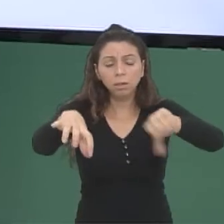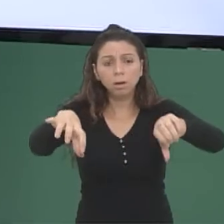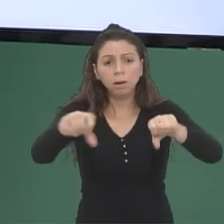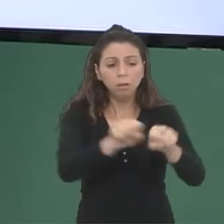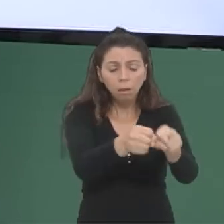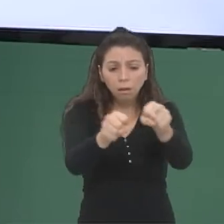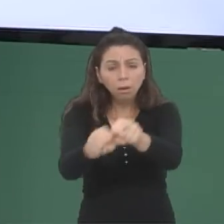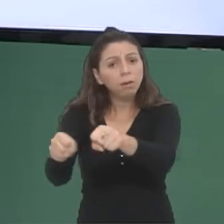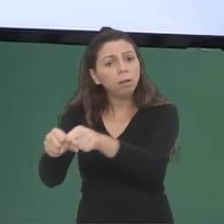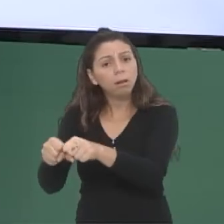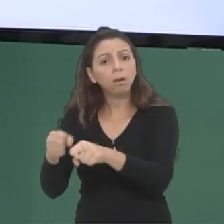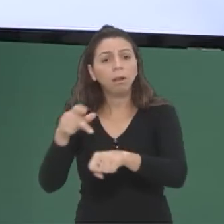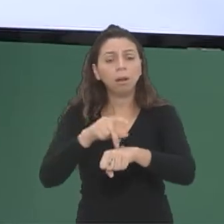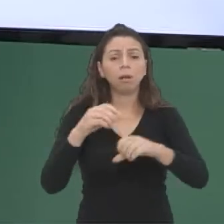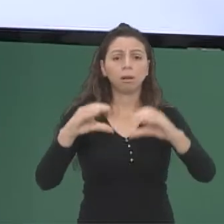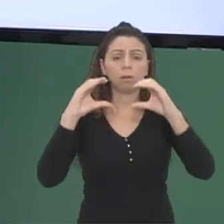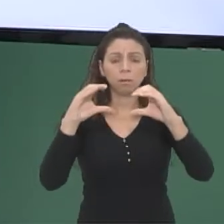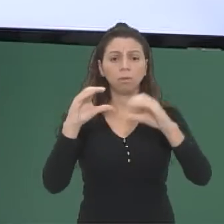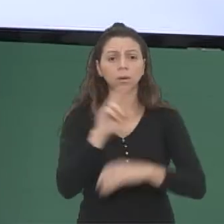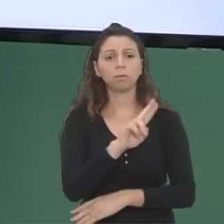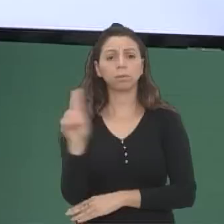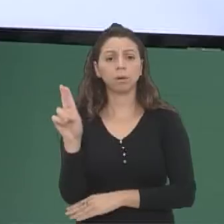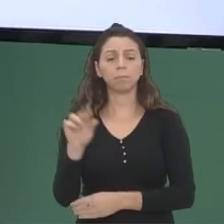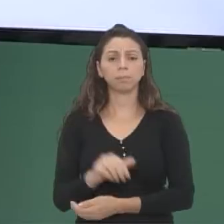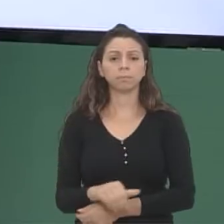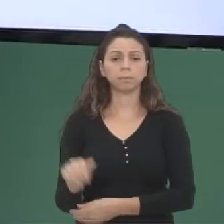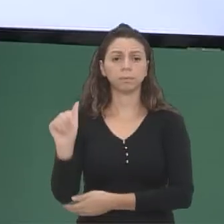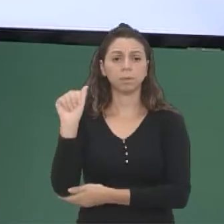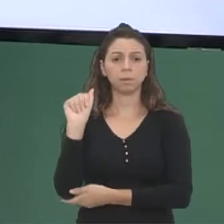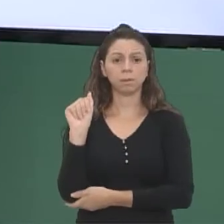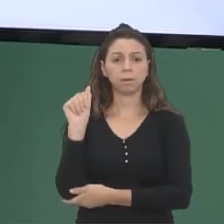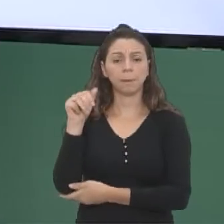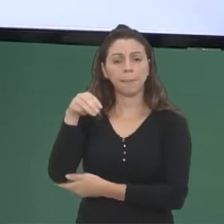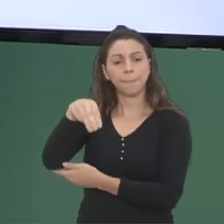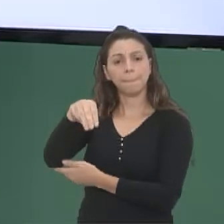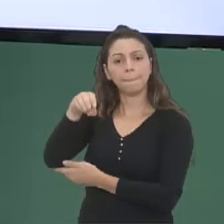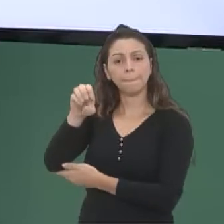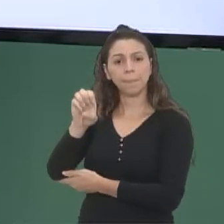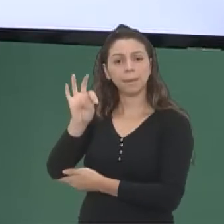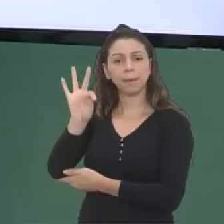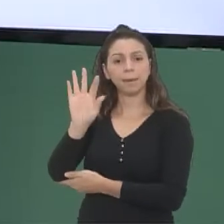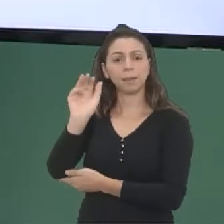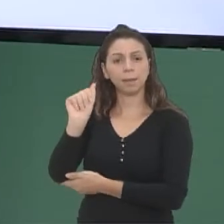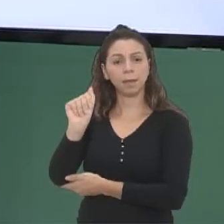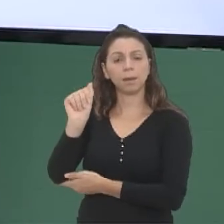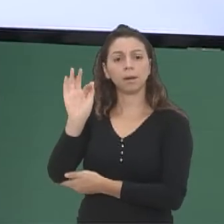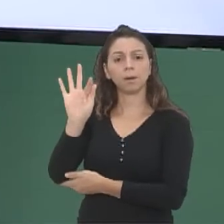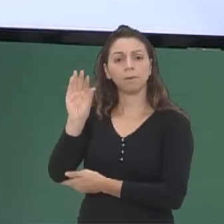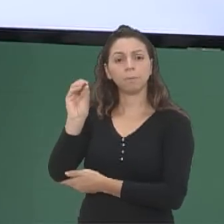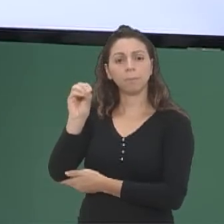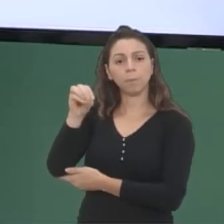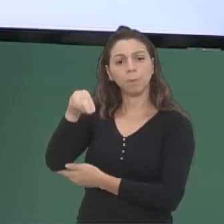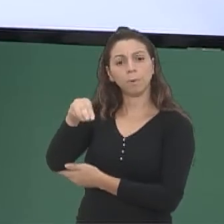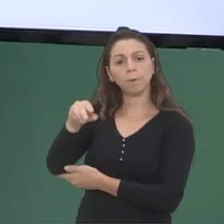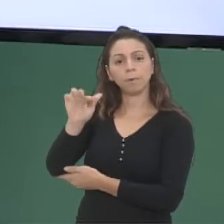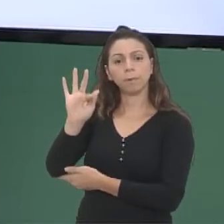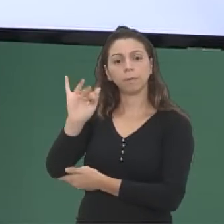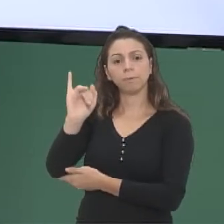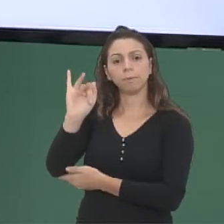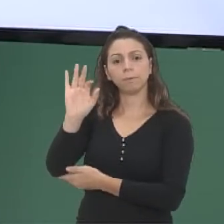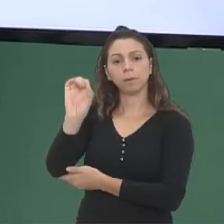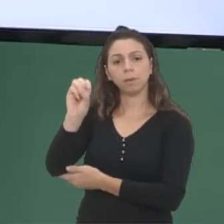dá-se o nome de letra A, metamorfismo, letra B, intemperismo, letra